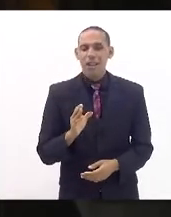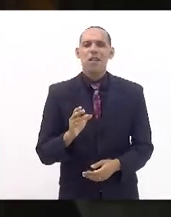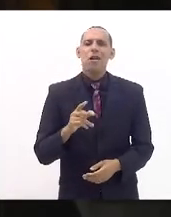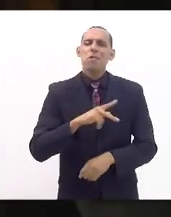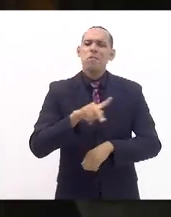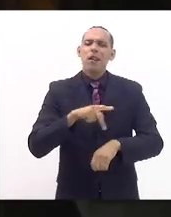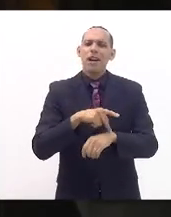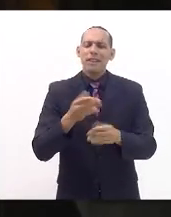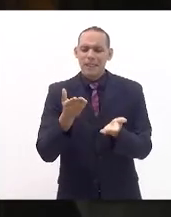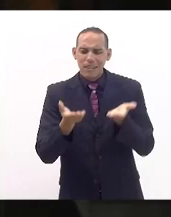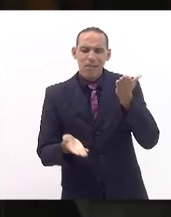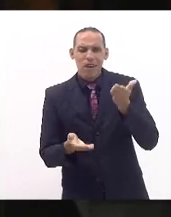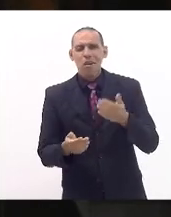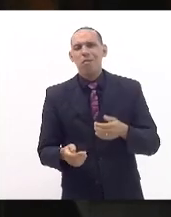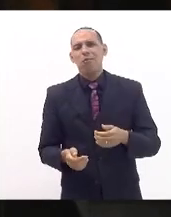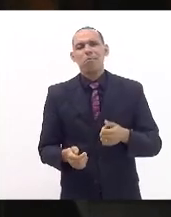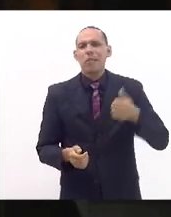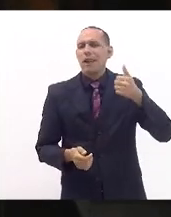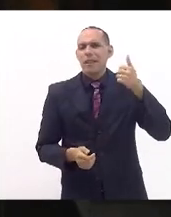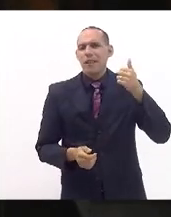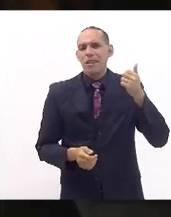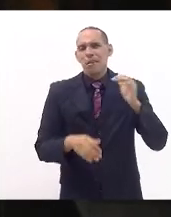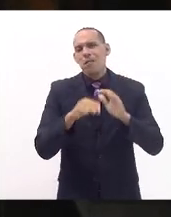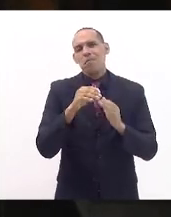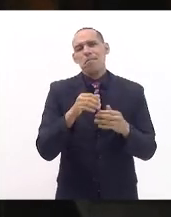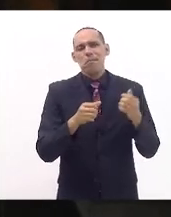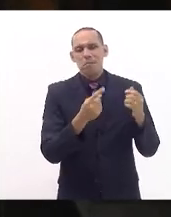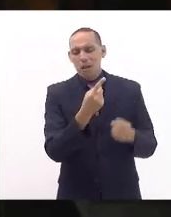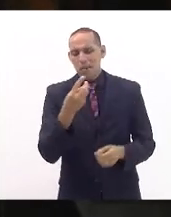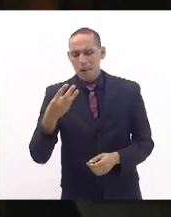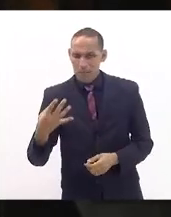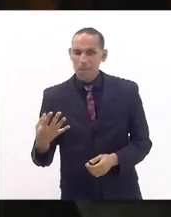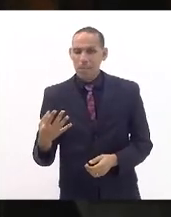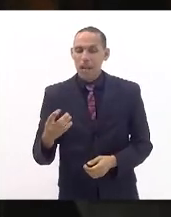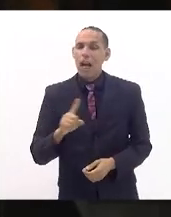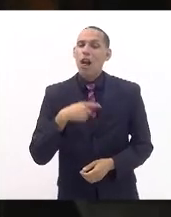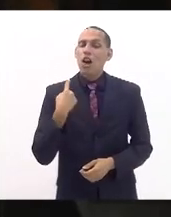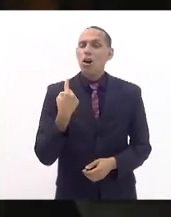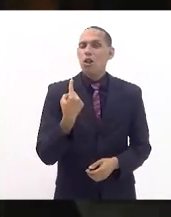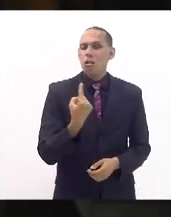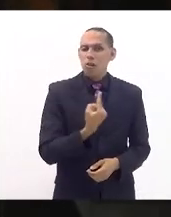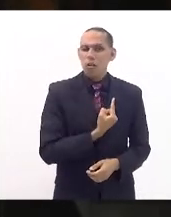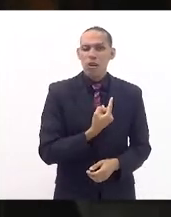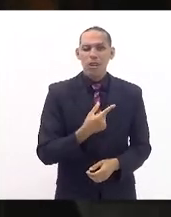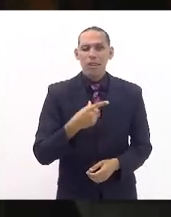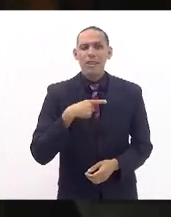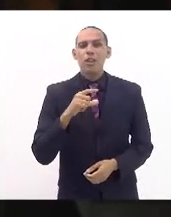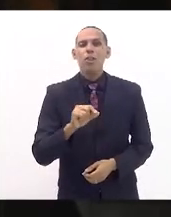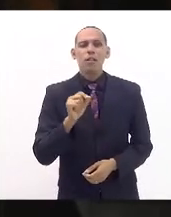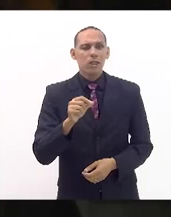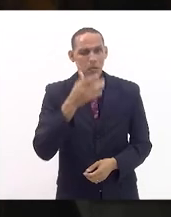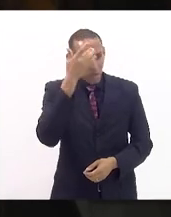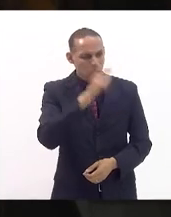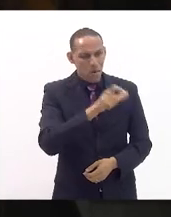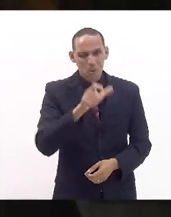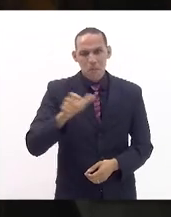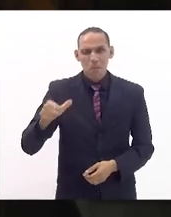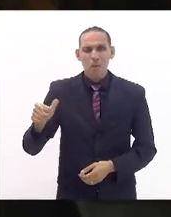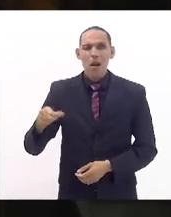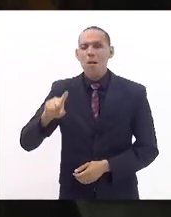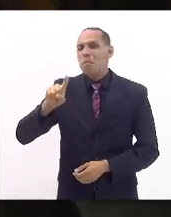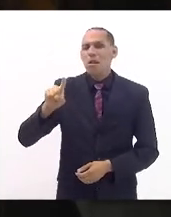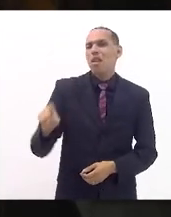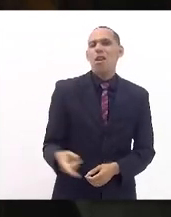mundo. Temos ainda dezenas de milhões de habitantes que vivem em situação de pobreza extrema.